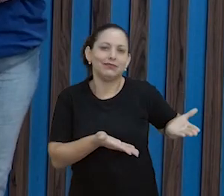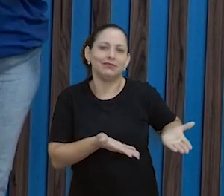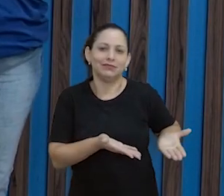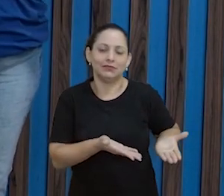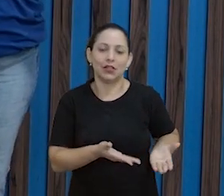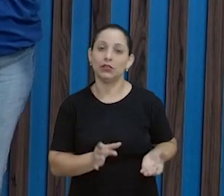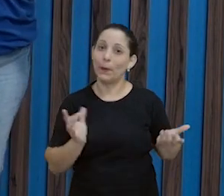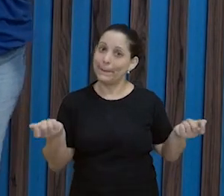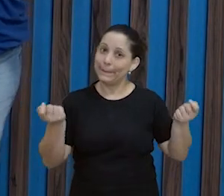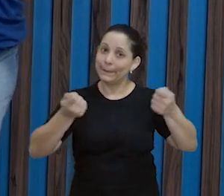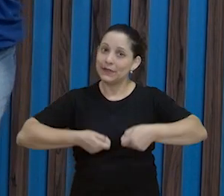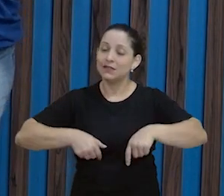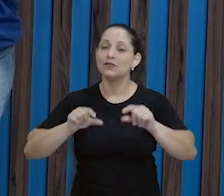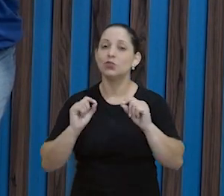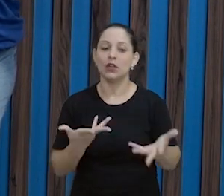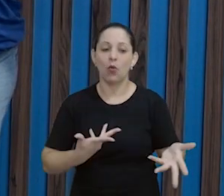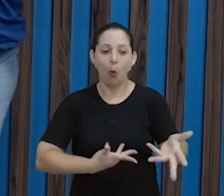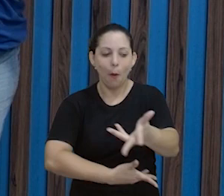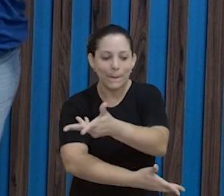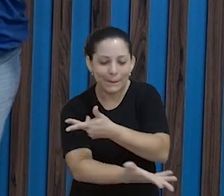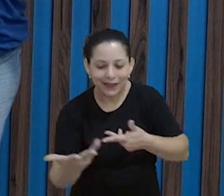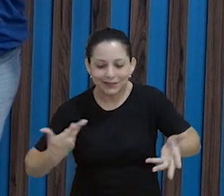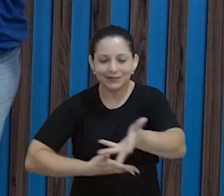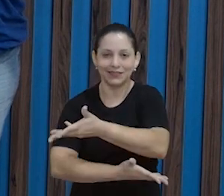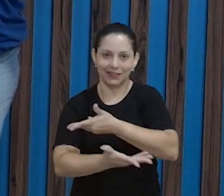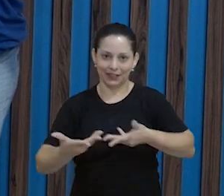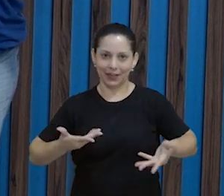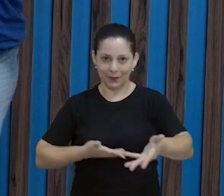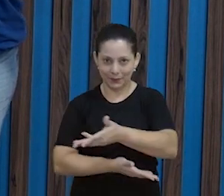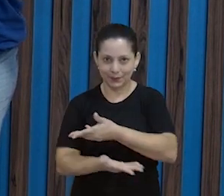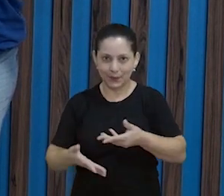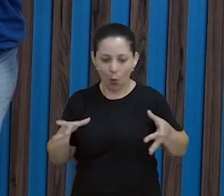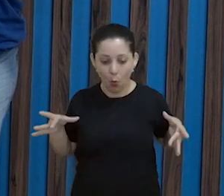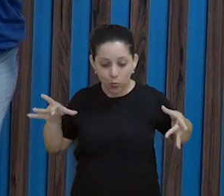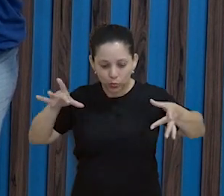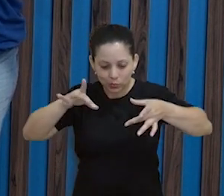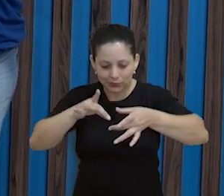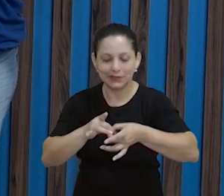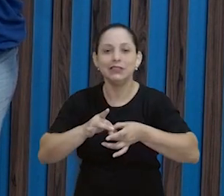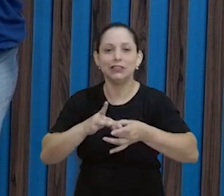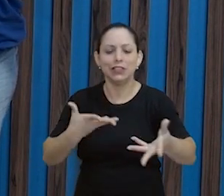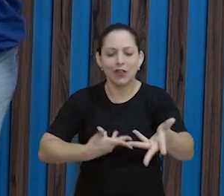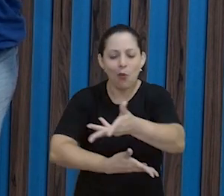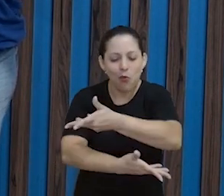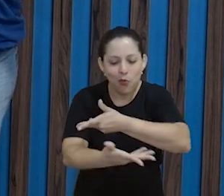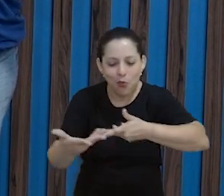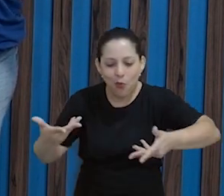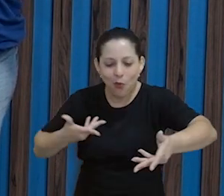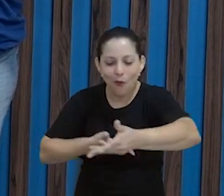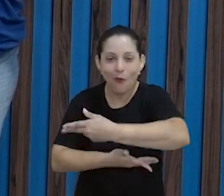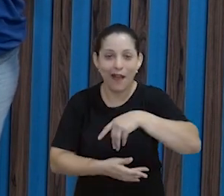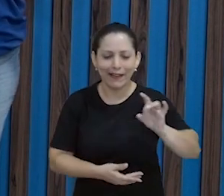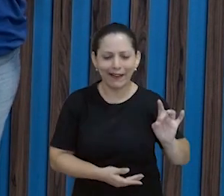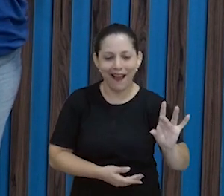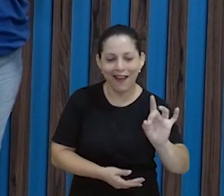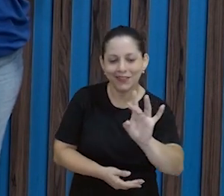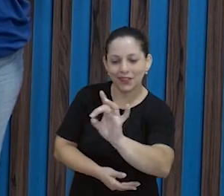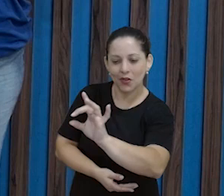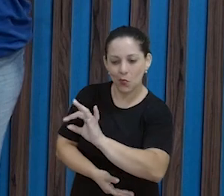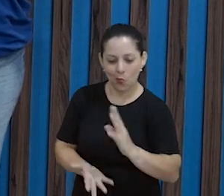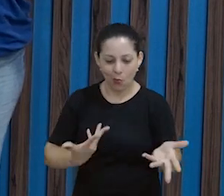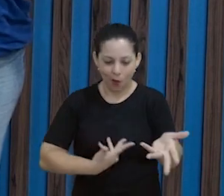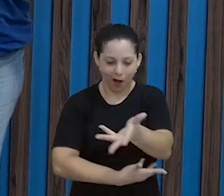exatamente. Então, para que esse compartilhamento ocorra, então une-se ali, né, na ligação covalente e aí cada um está se beneficiando,